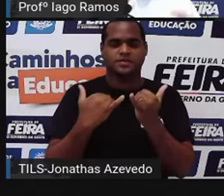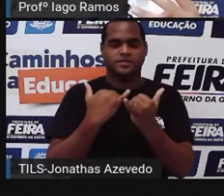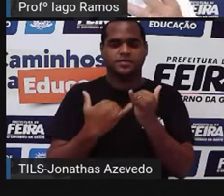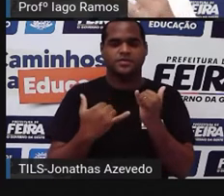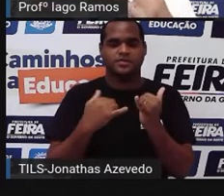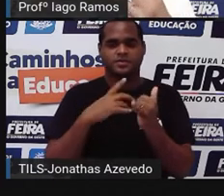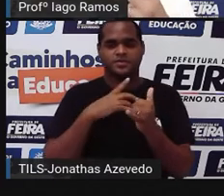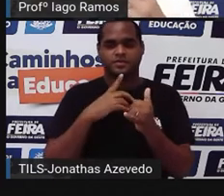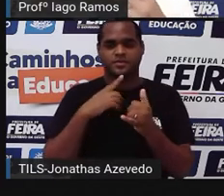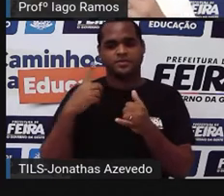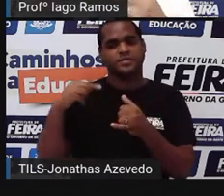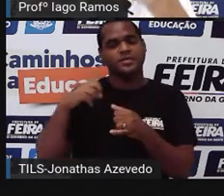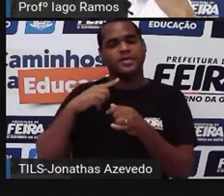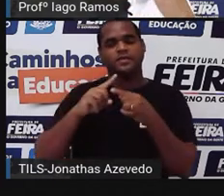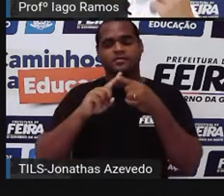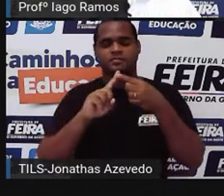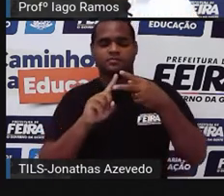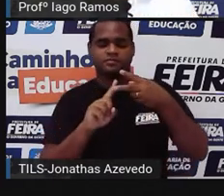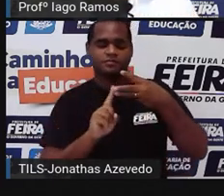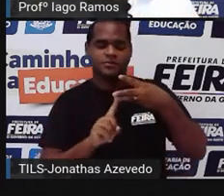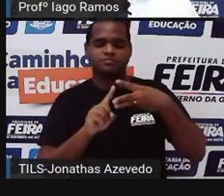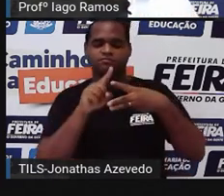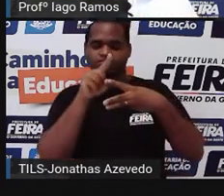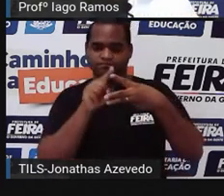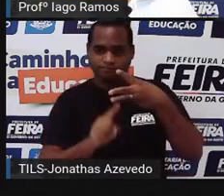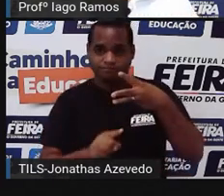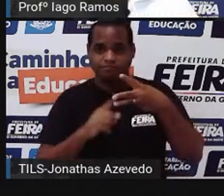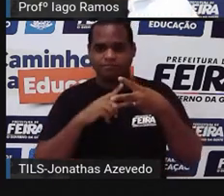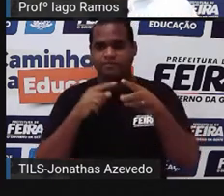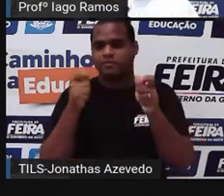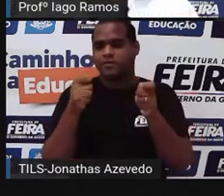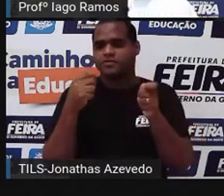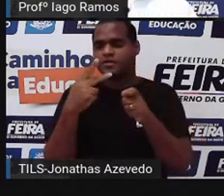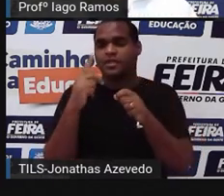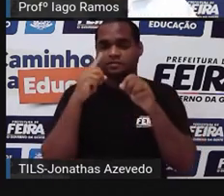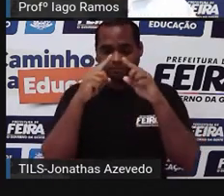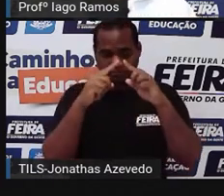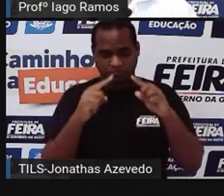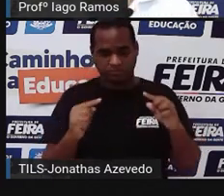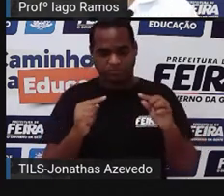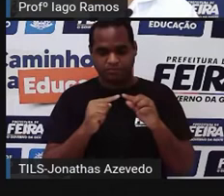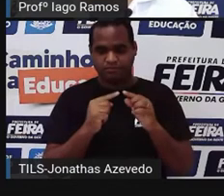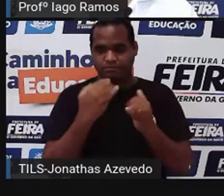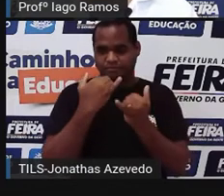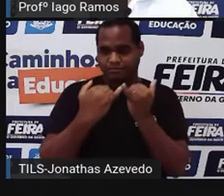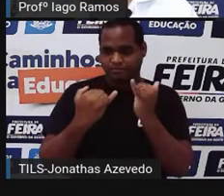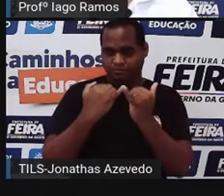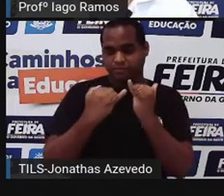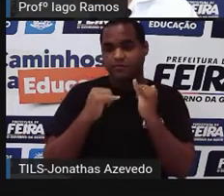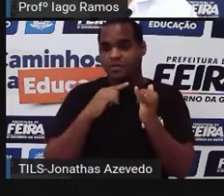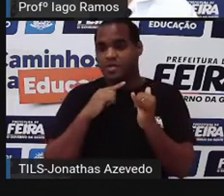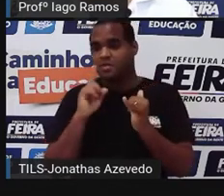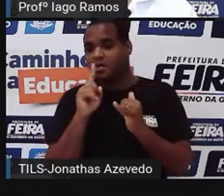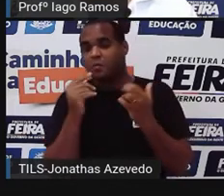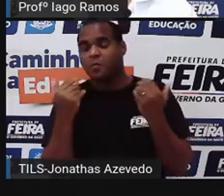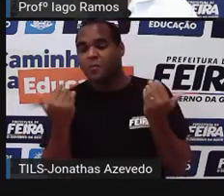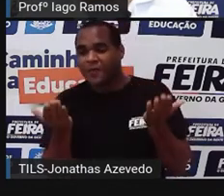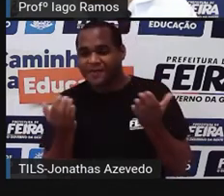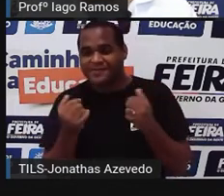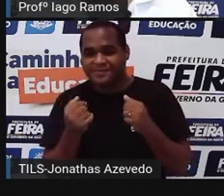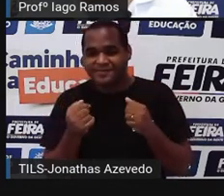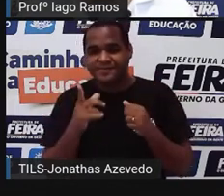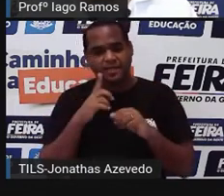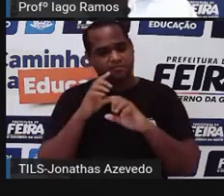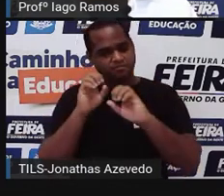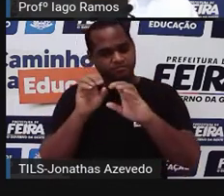vemos que há três formas de saber se triângulos são semelhantes ou não nós tivemos uma